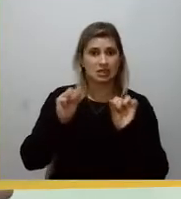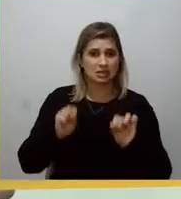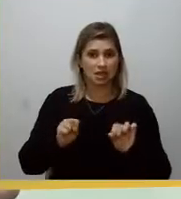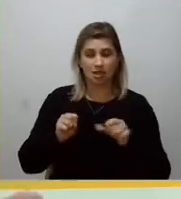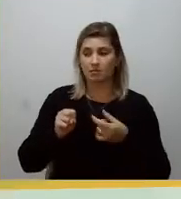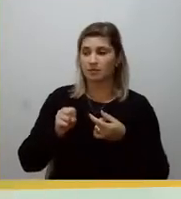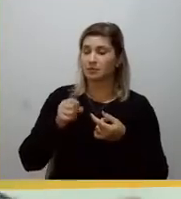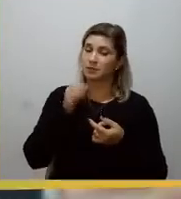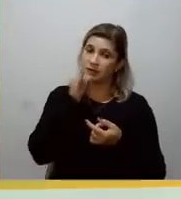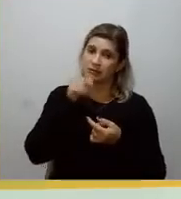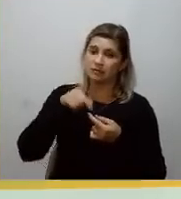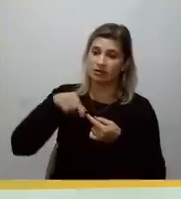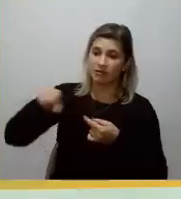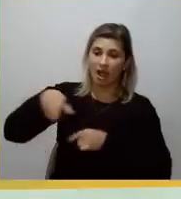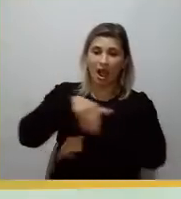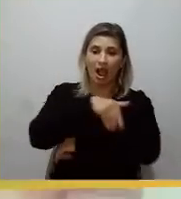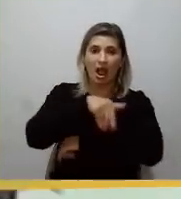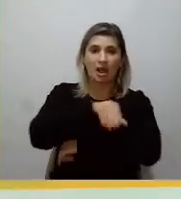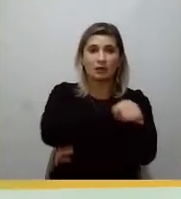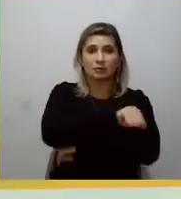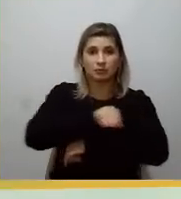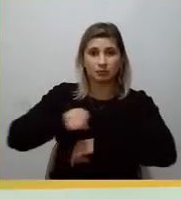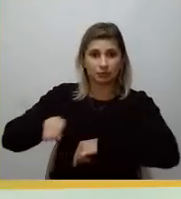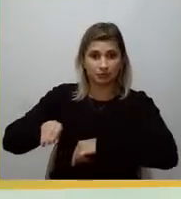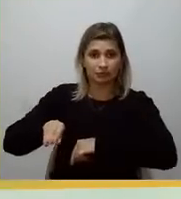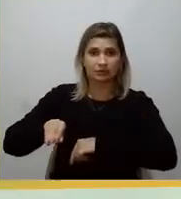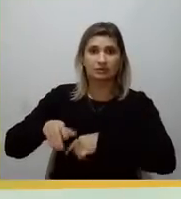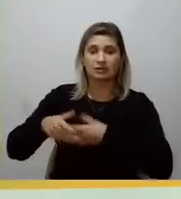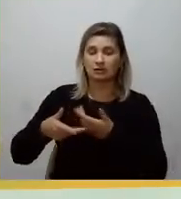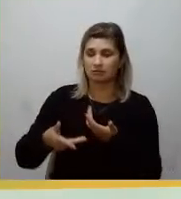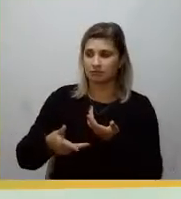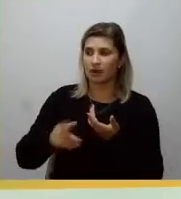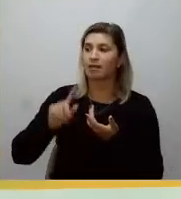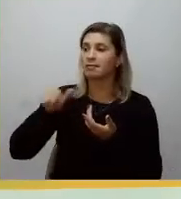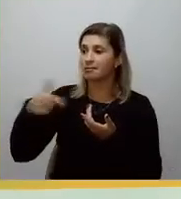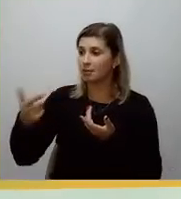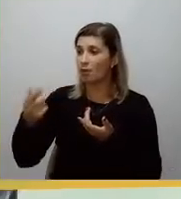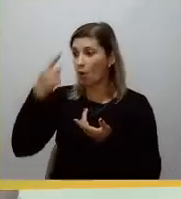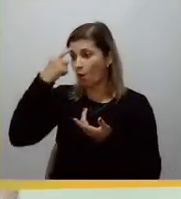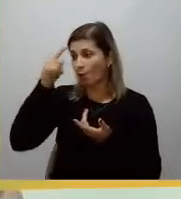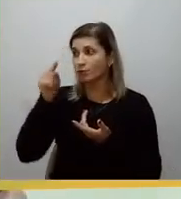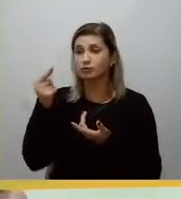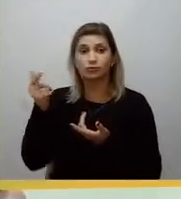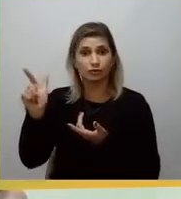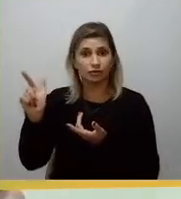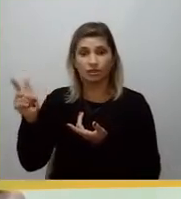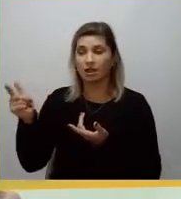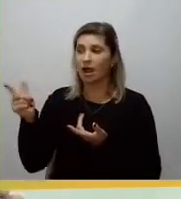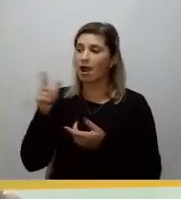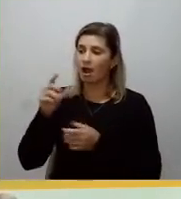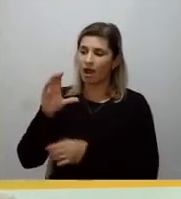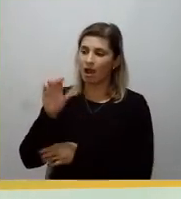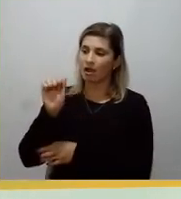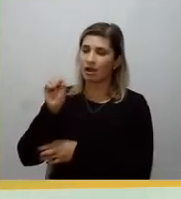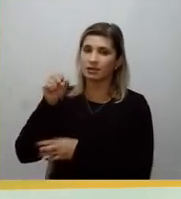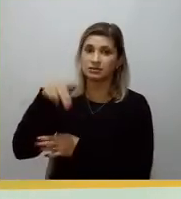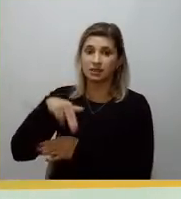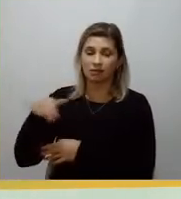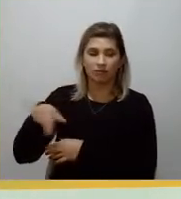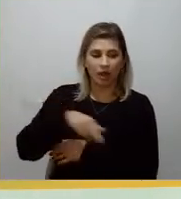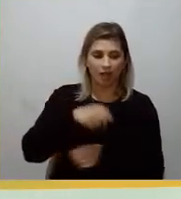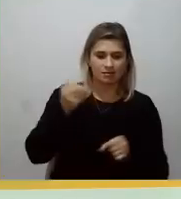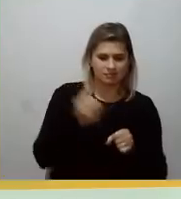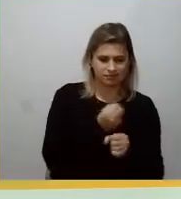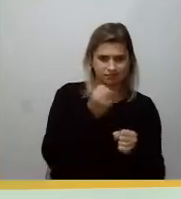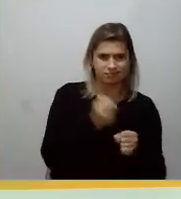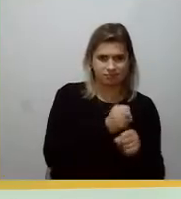rua, no outro dia a casa vinha e quebrava tudo que você tinha feito. A rede era uma rede muito antiga, de ferro galvanizado, que se